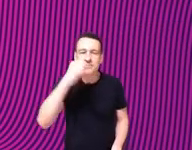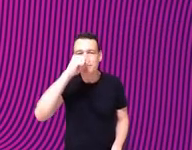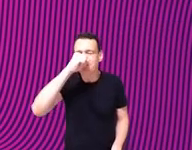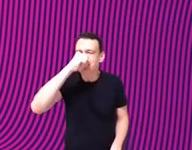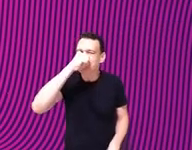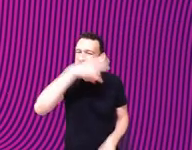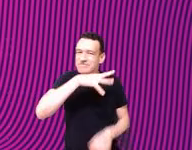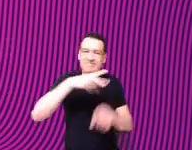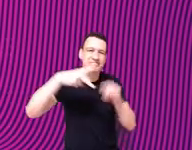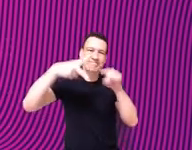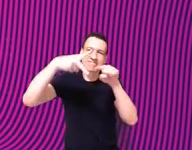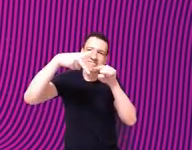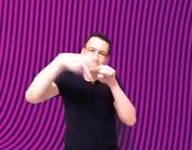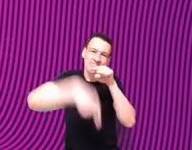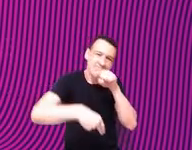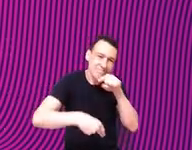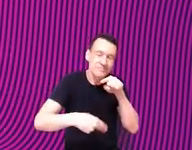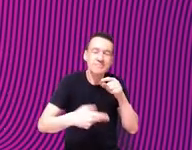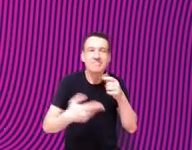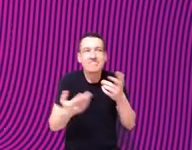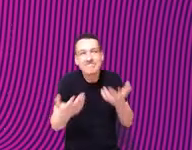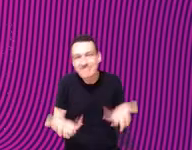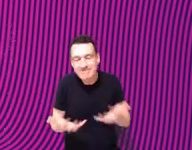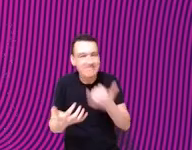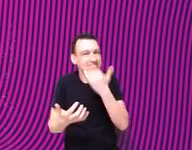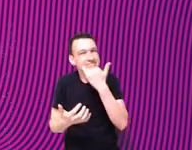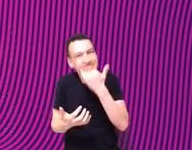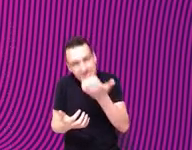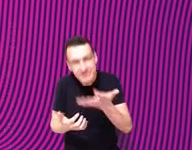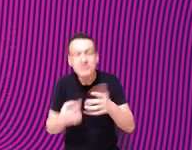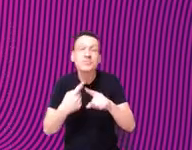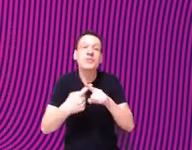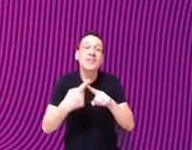horário da atividade, né?